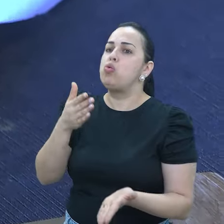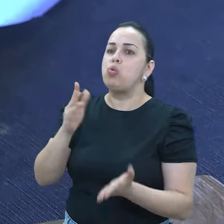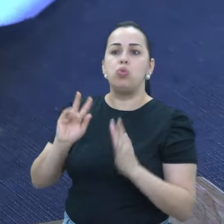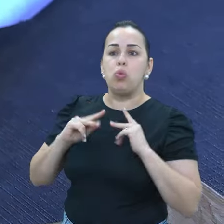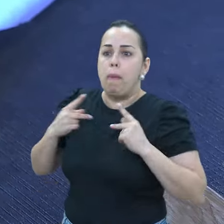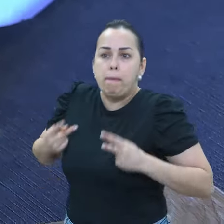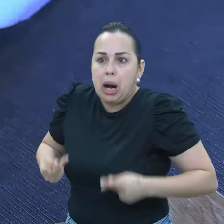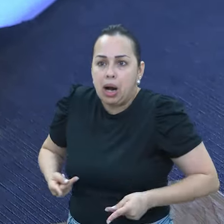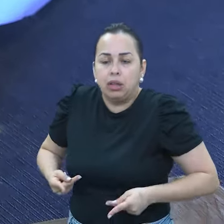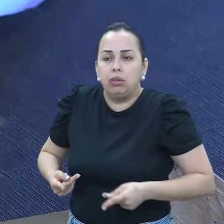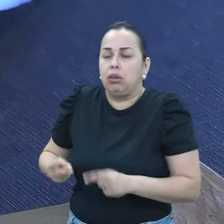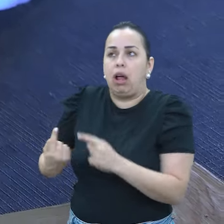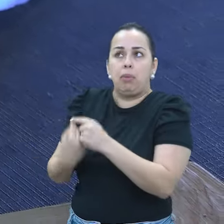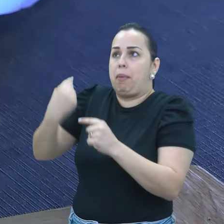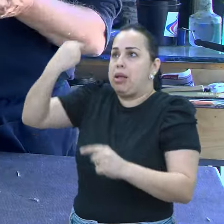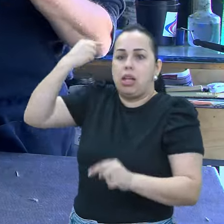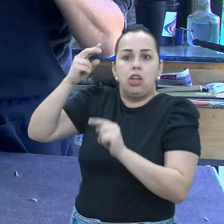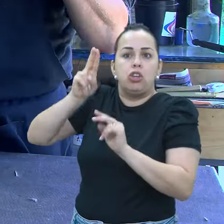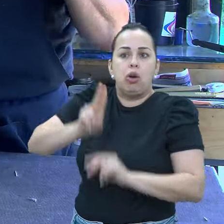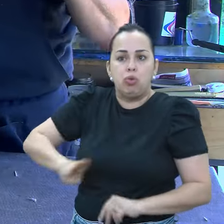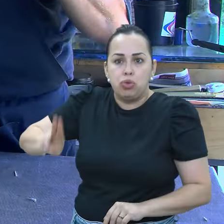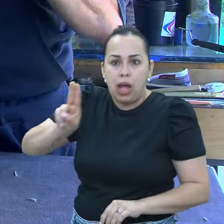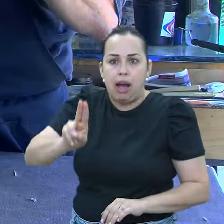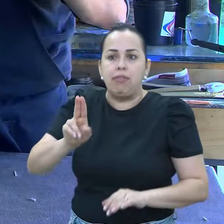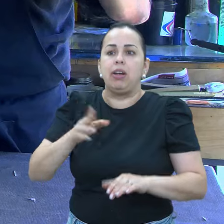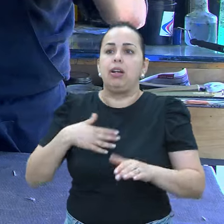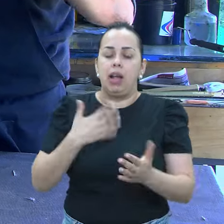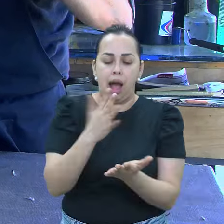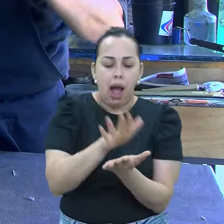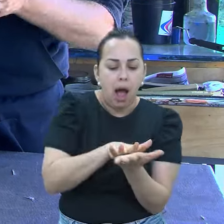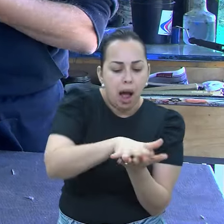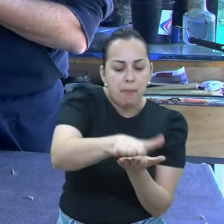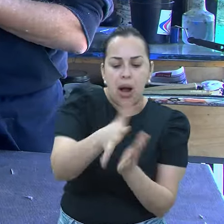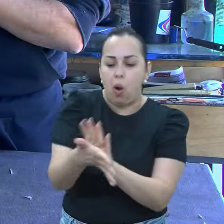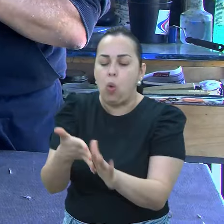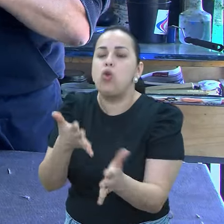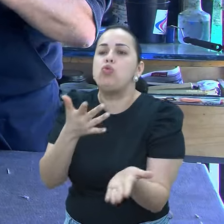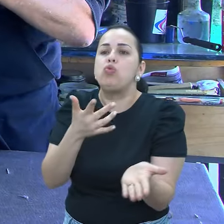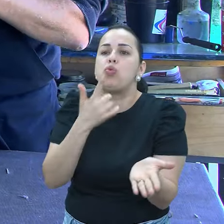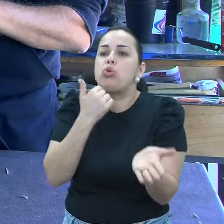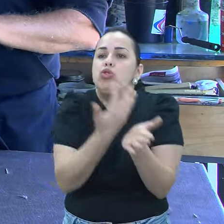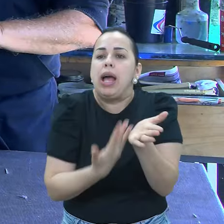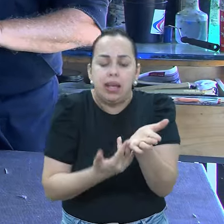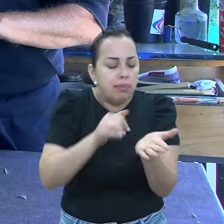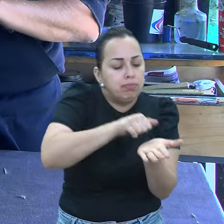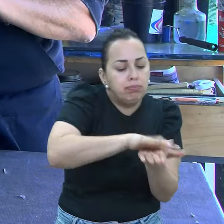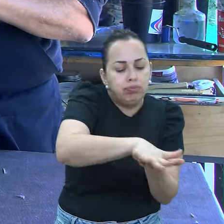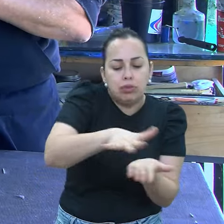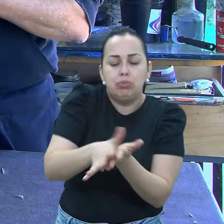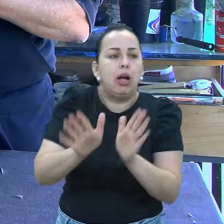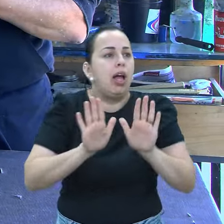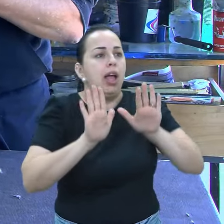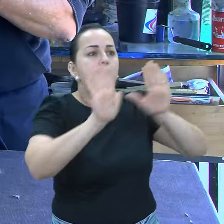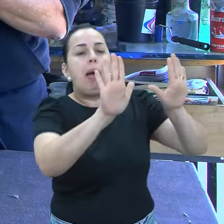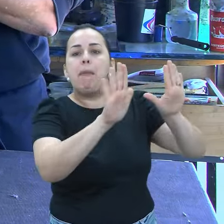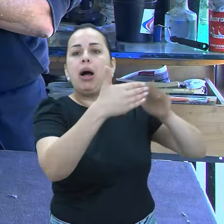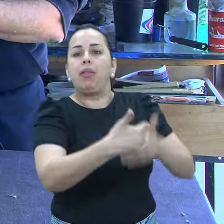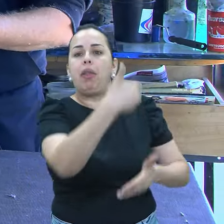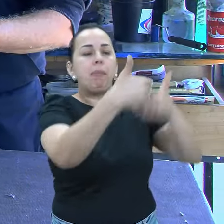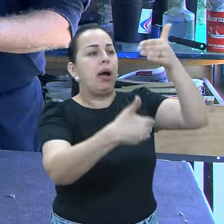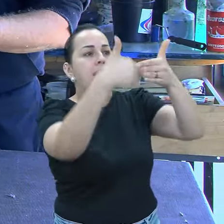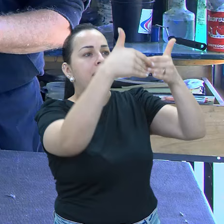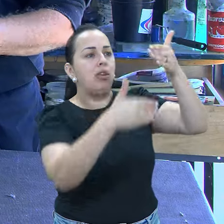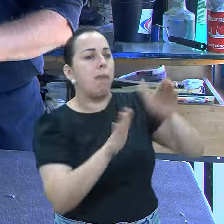mania de reprodução, né? Desde as cavernas, que ele ia lá e colocava as mãos cheias de sangue, de qualquer outra coisa. Ele queria